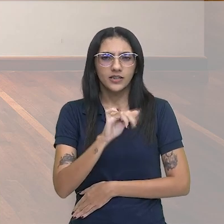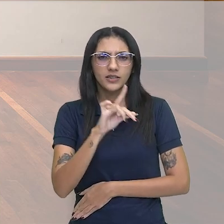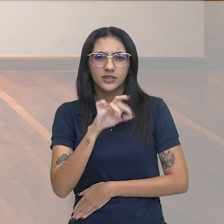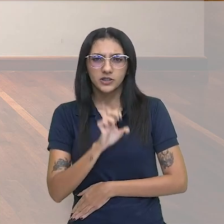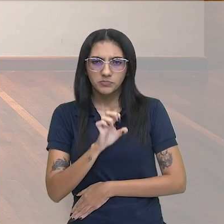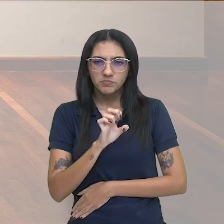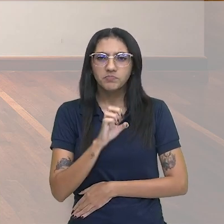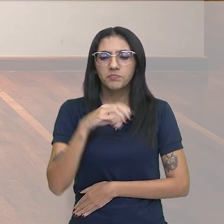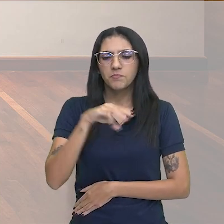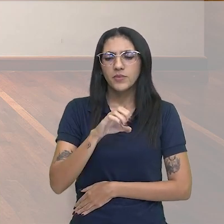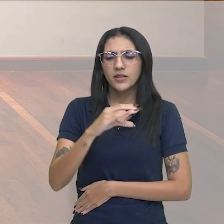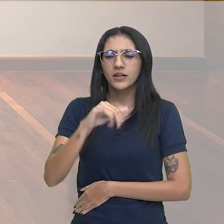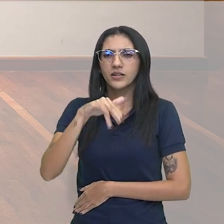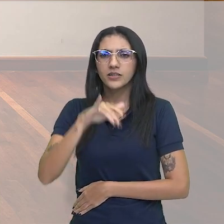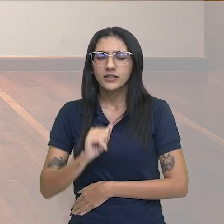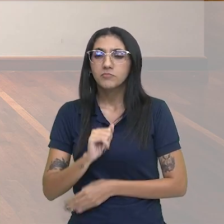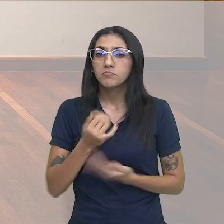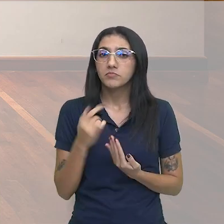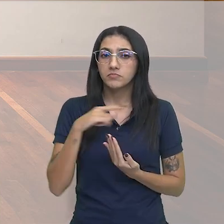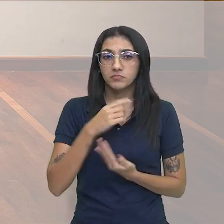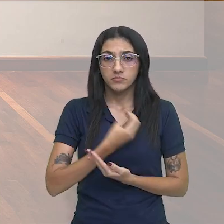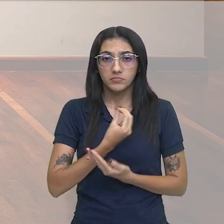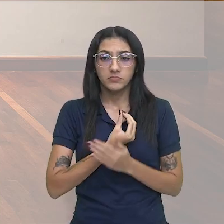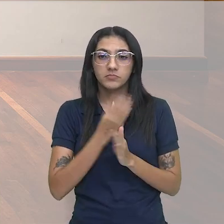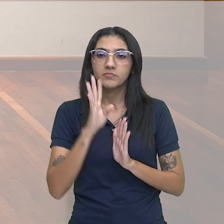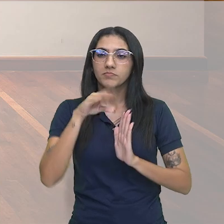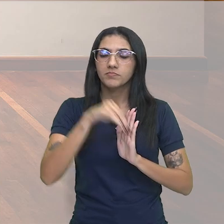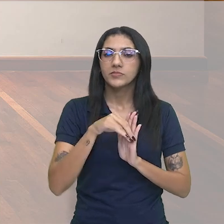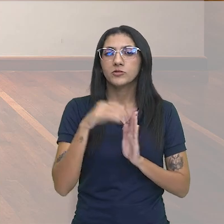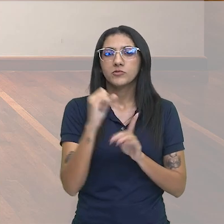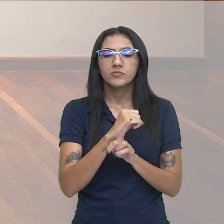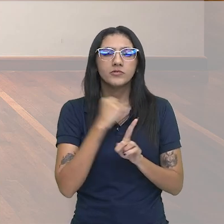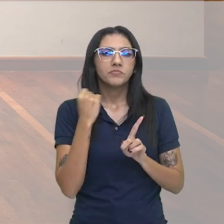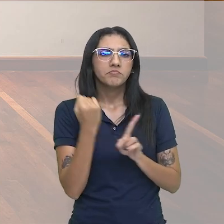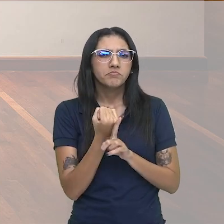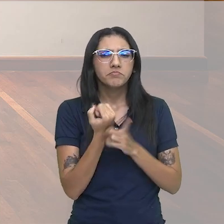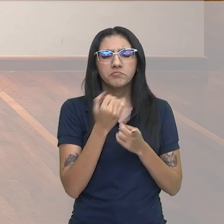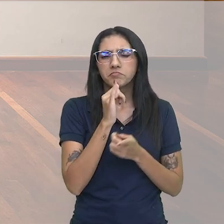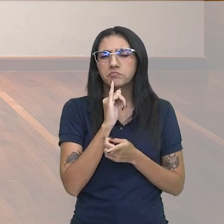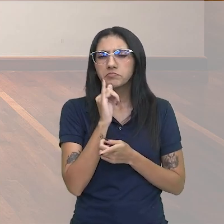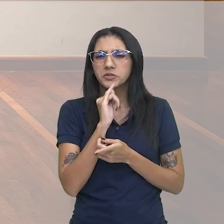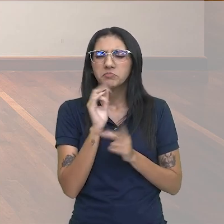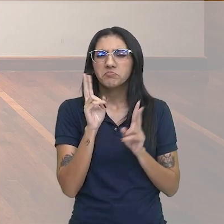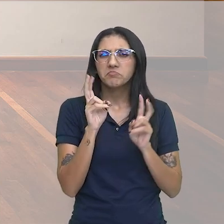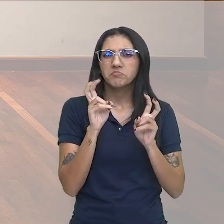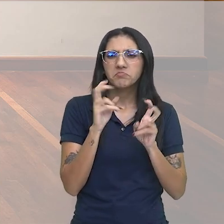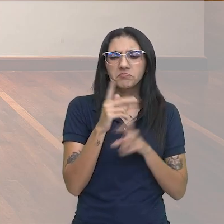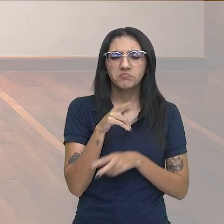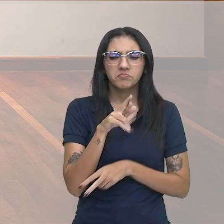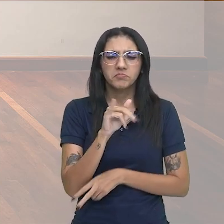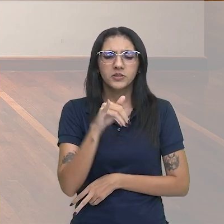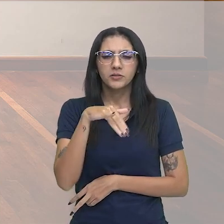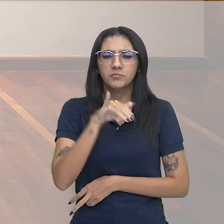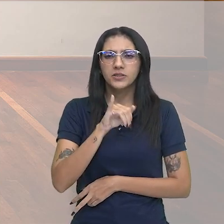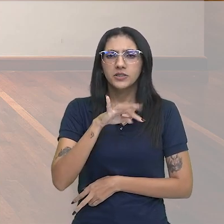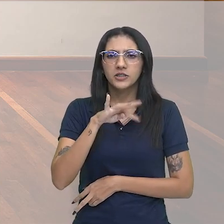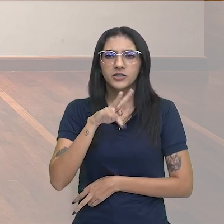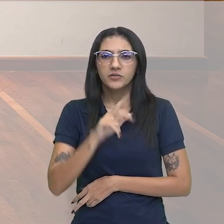em sociedades que são primitivas, vamos colocar entre aspas, né? Sociedades originárias